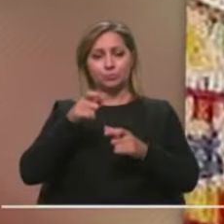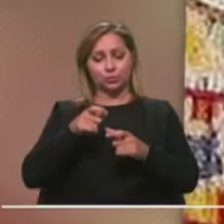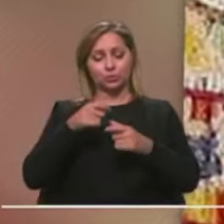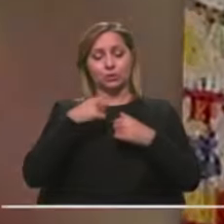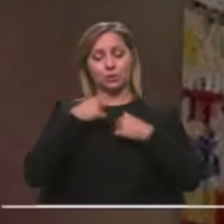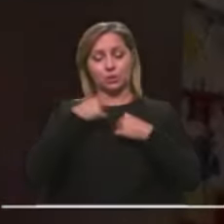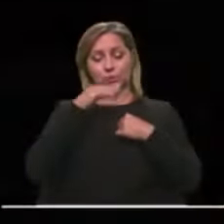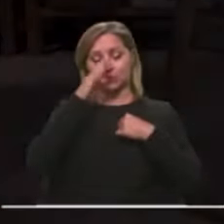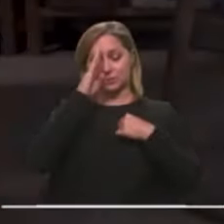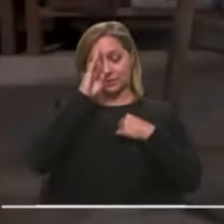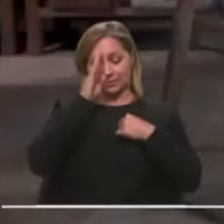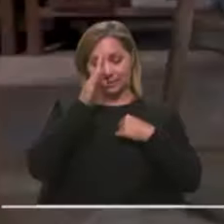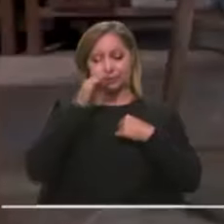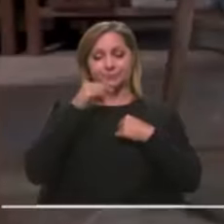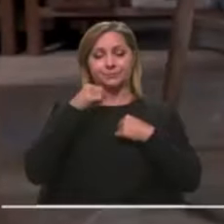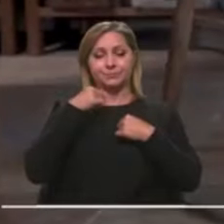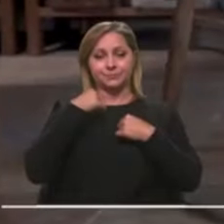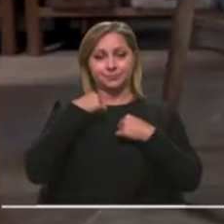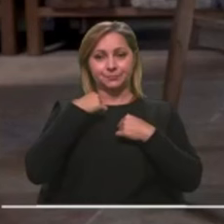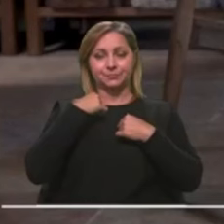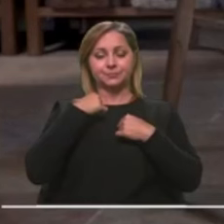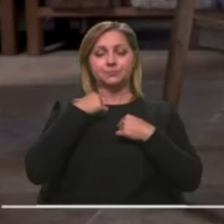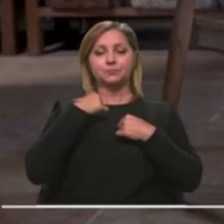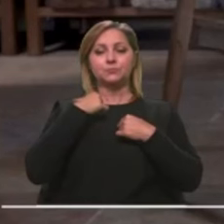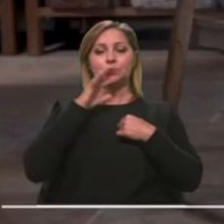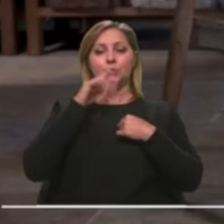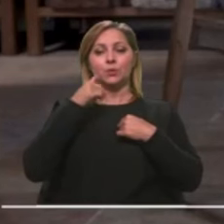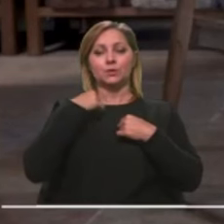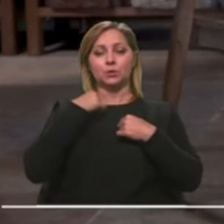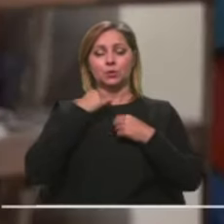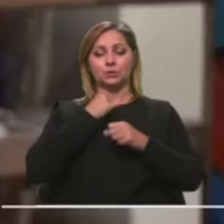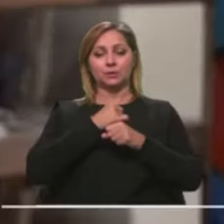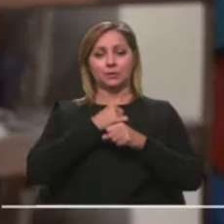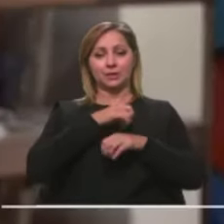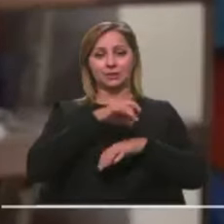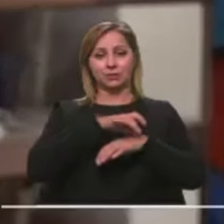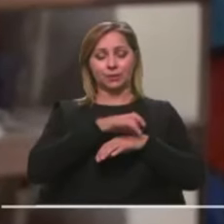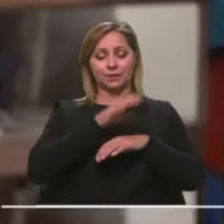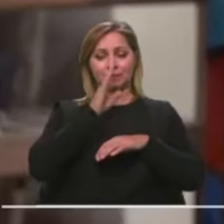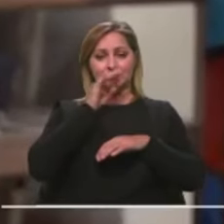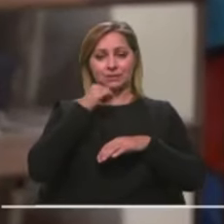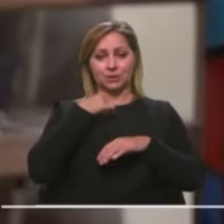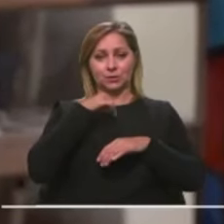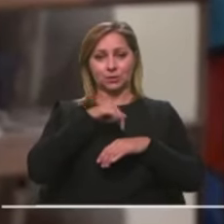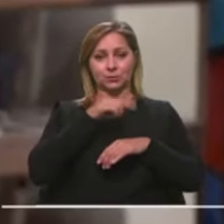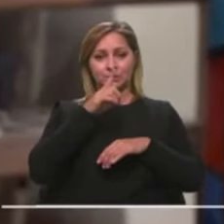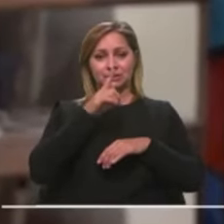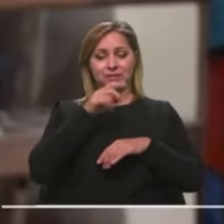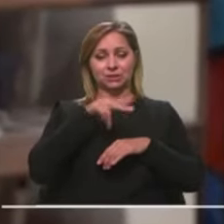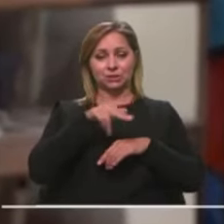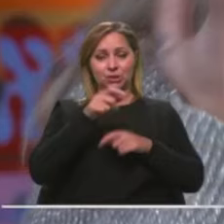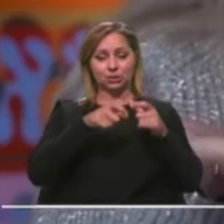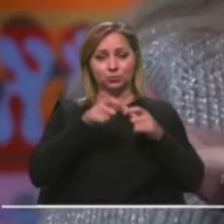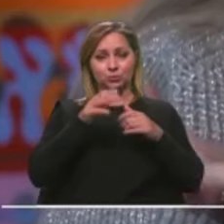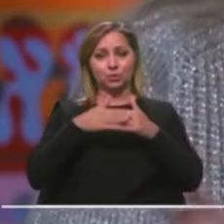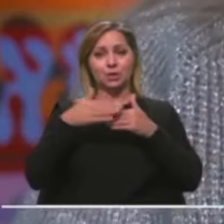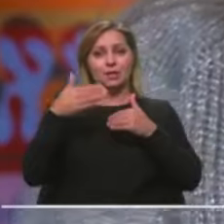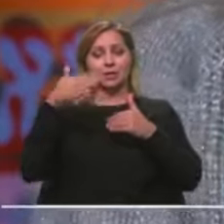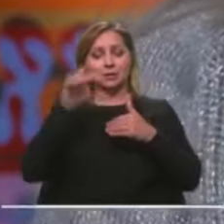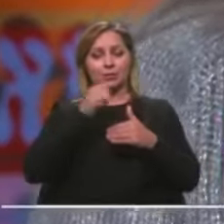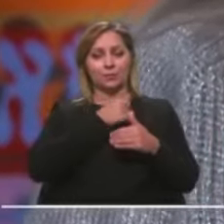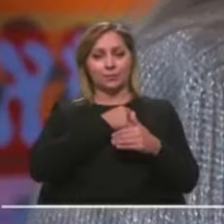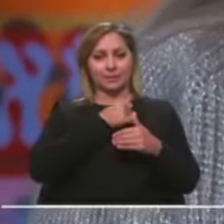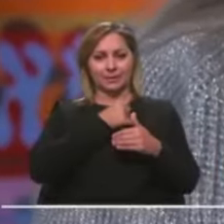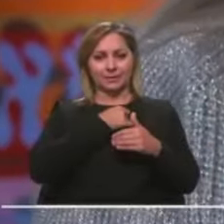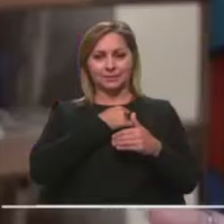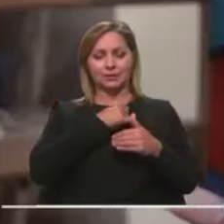noção dos espetáculos que eu fiz doente, se não os fizesse, que estava a mandar 600 espectadores para casa. E os teus colegas não iam receber? E os